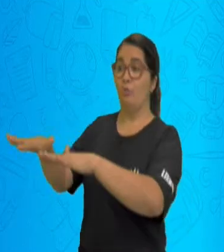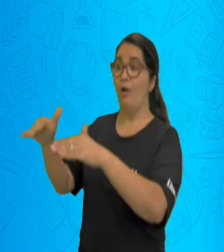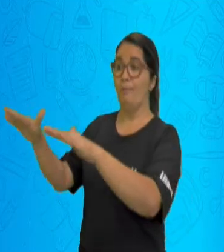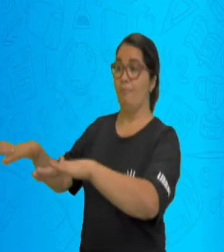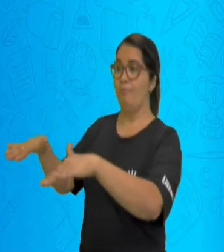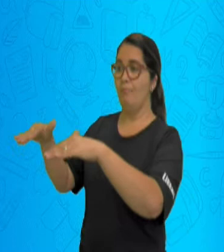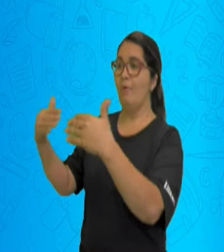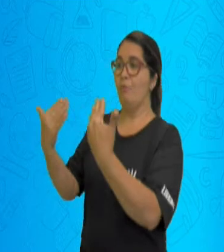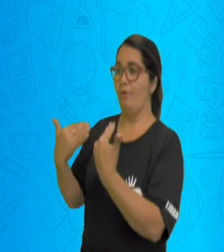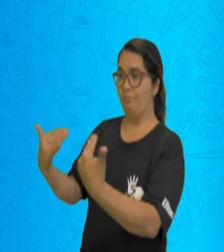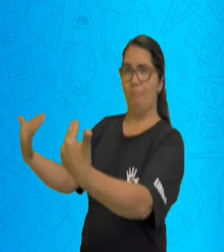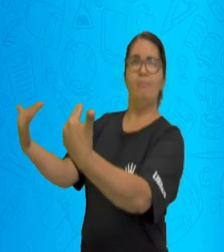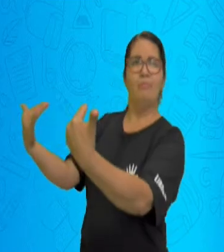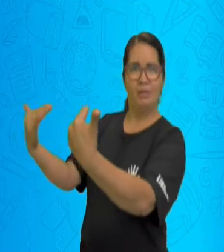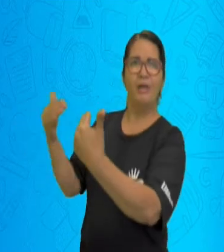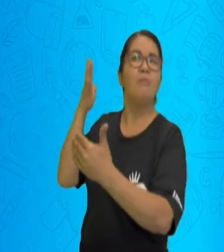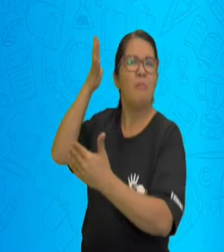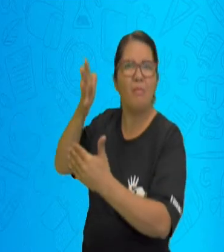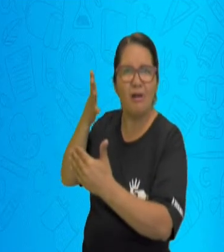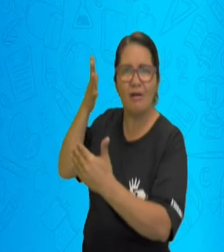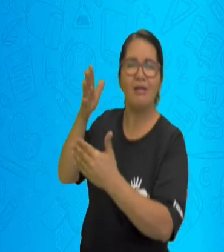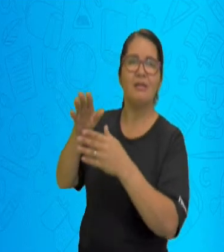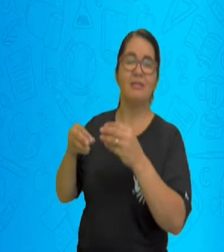até um público desconhecido.